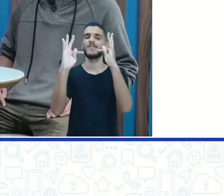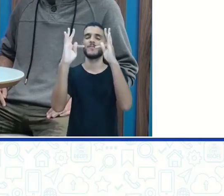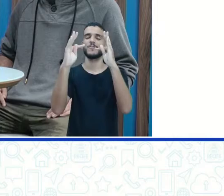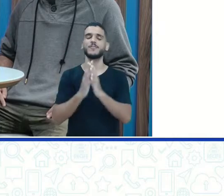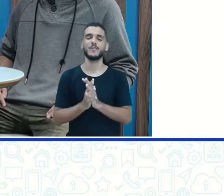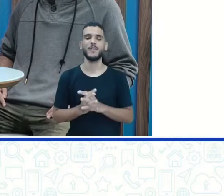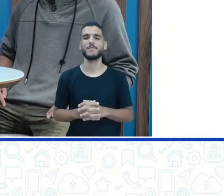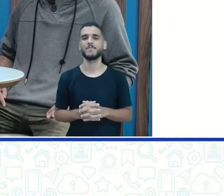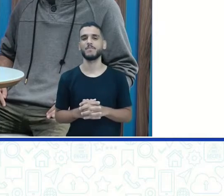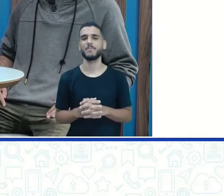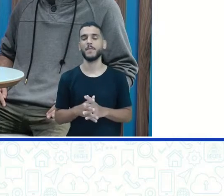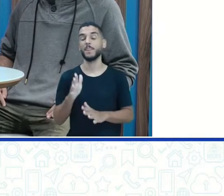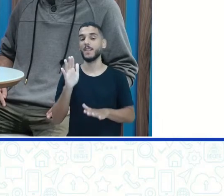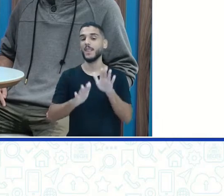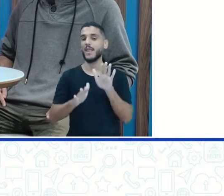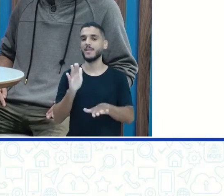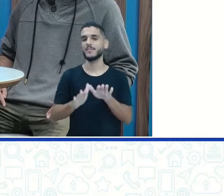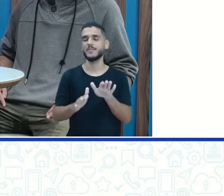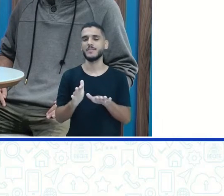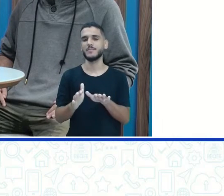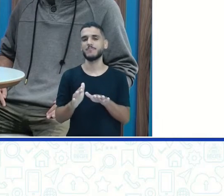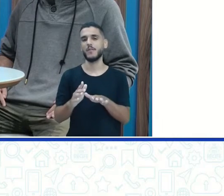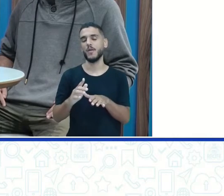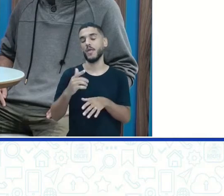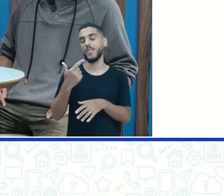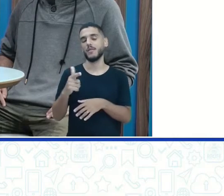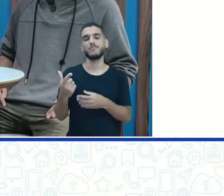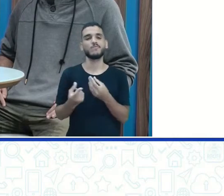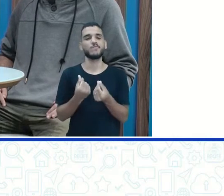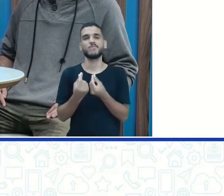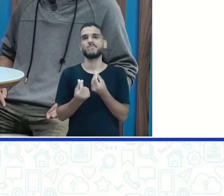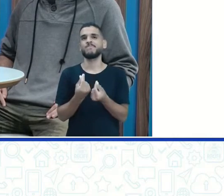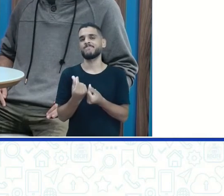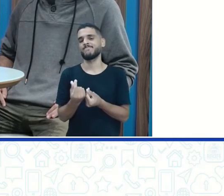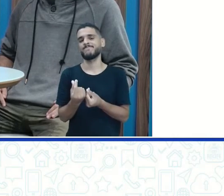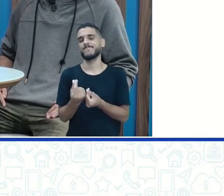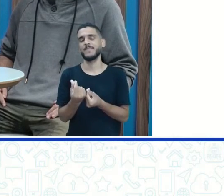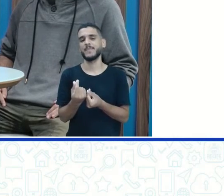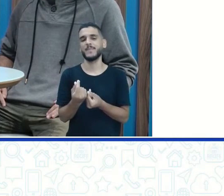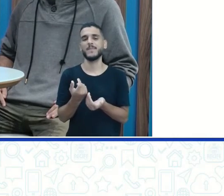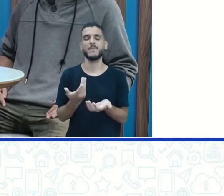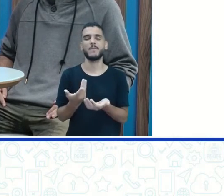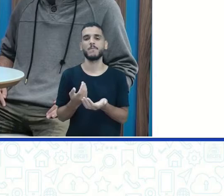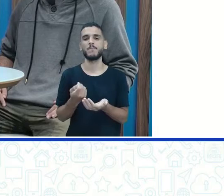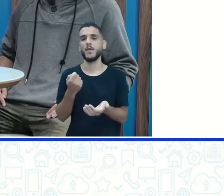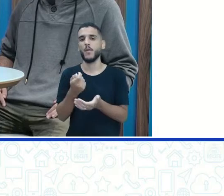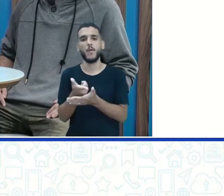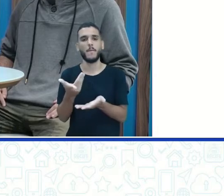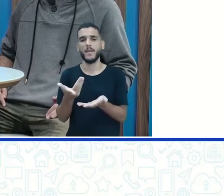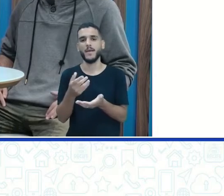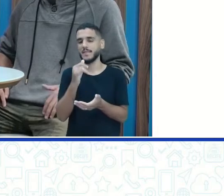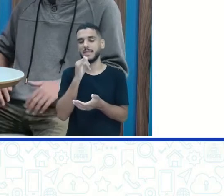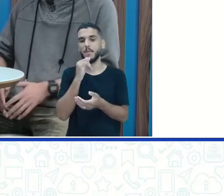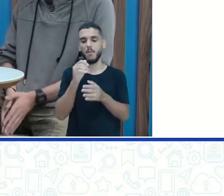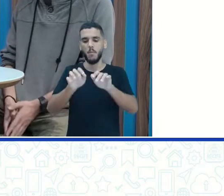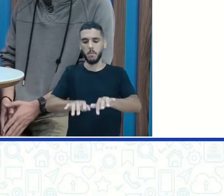né? Porque muitas vezes a gente não tem condições, eu não tenho condições, de ter um piano.